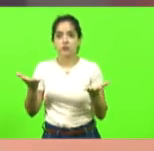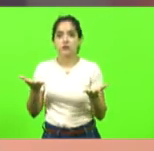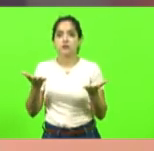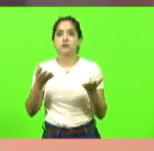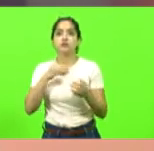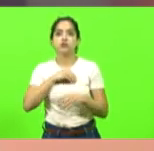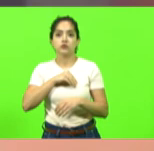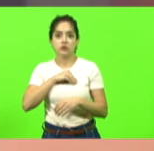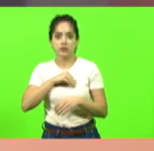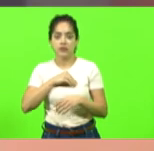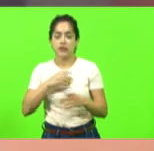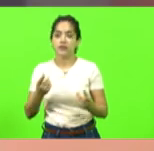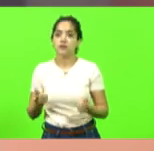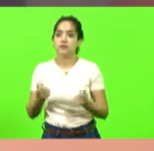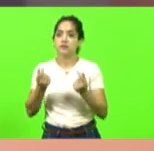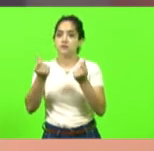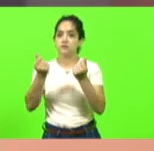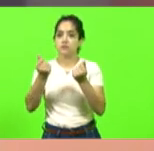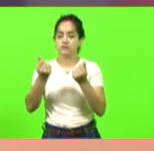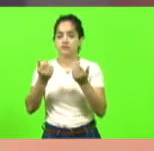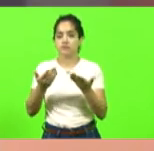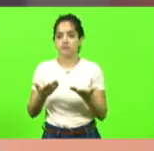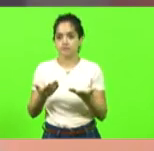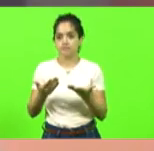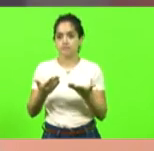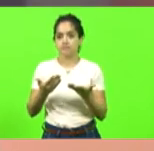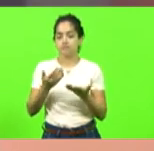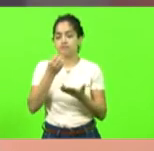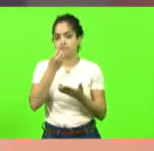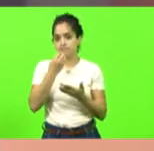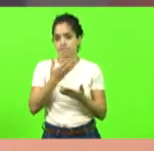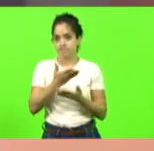de riqueza e de saber. Fiquem bem